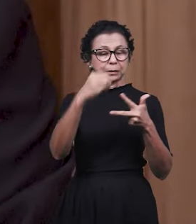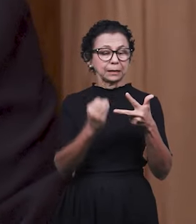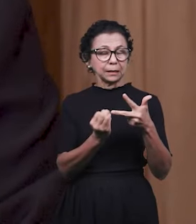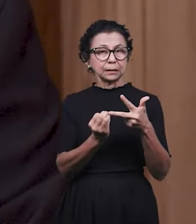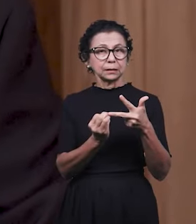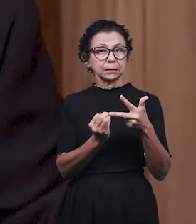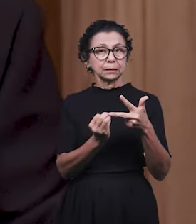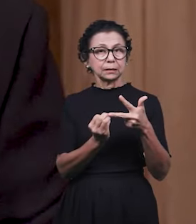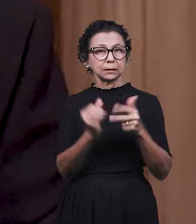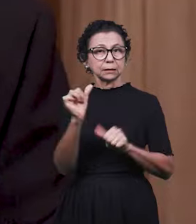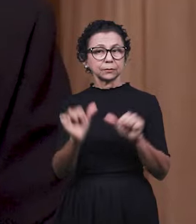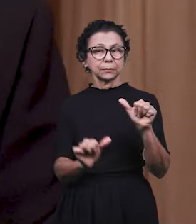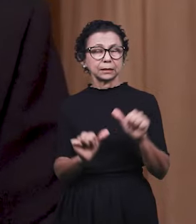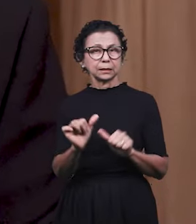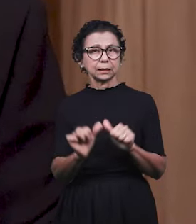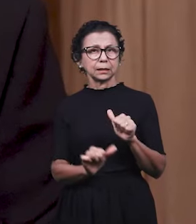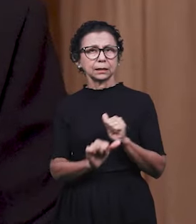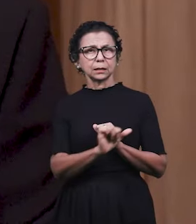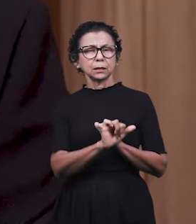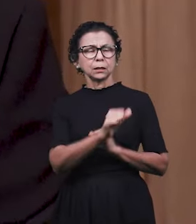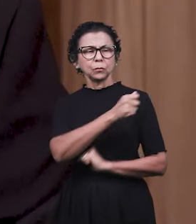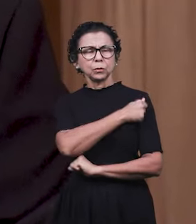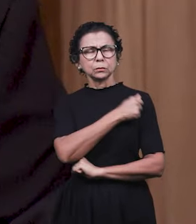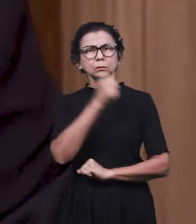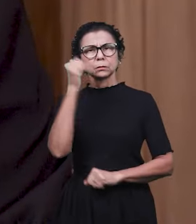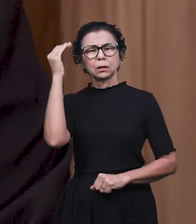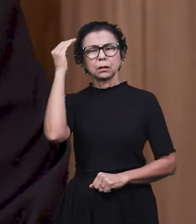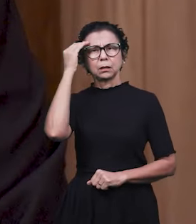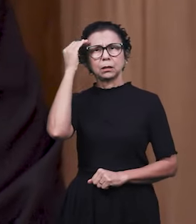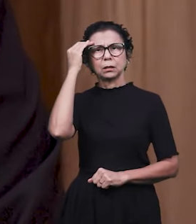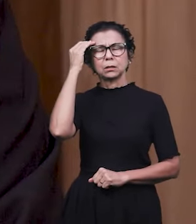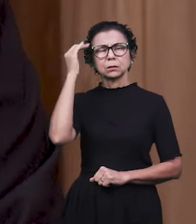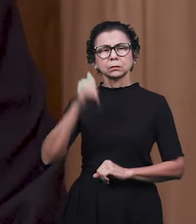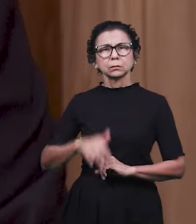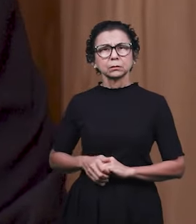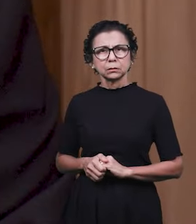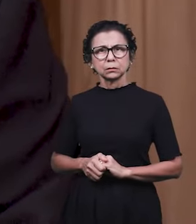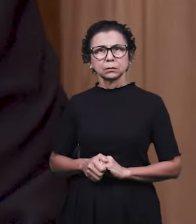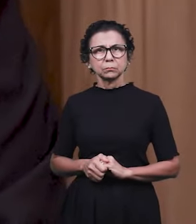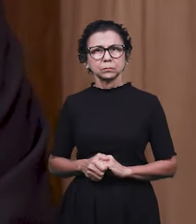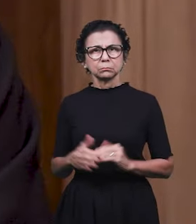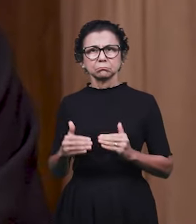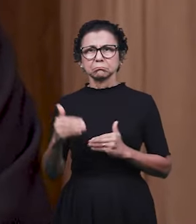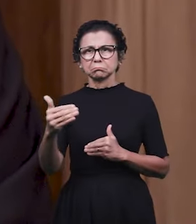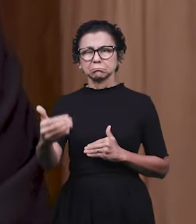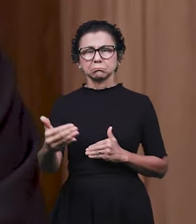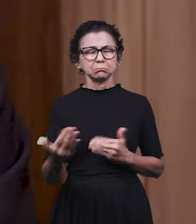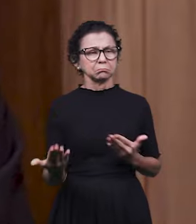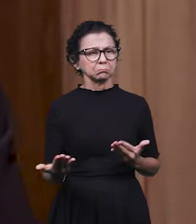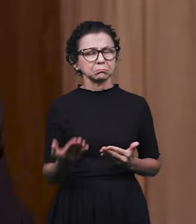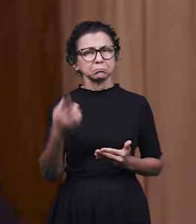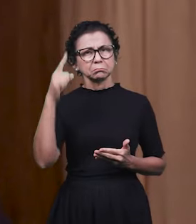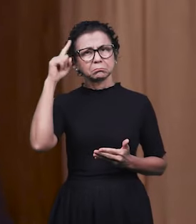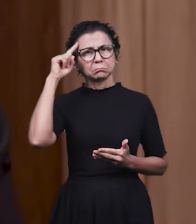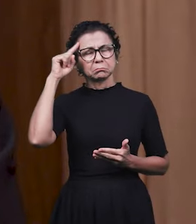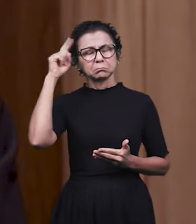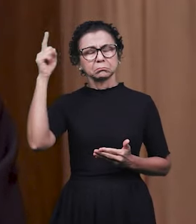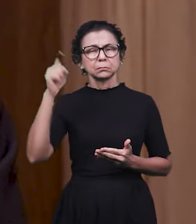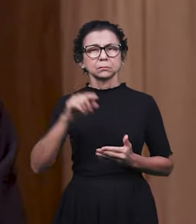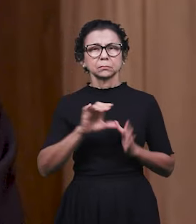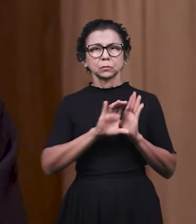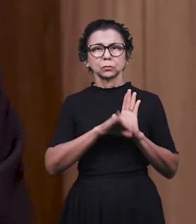avaliar qual é o nível de entendimento do aluno acerca do cotidiano do dia do aluno. Então, esses conceitos